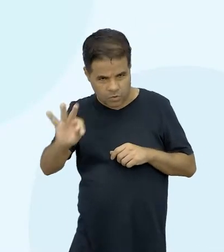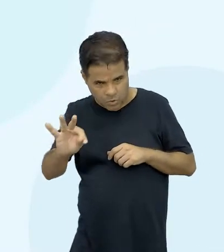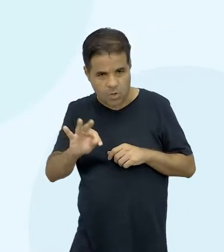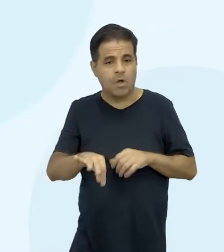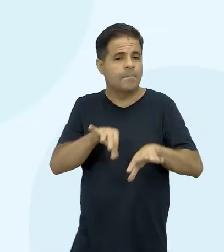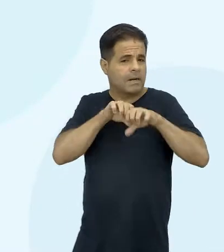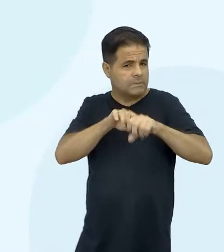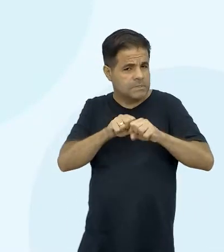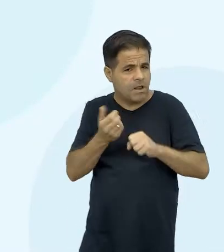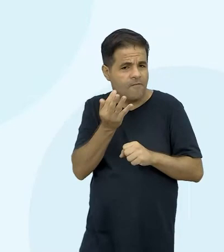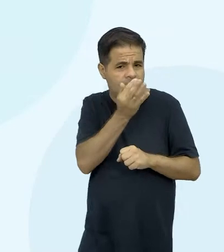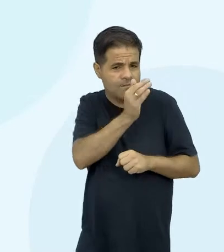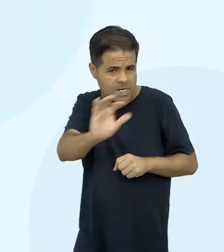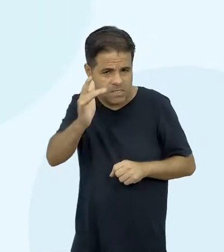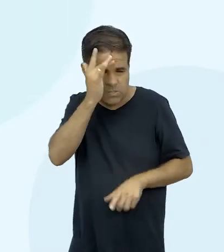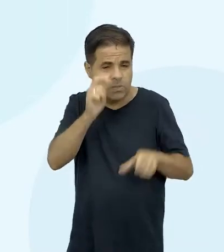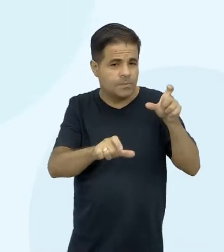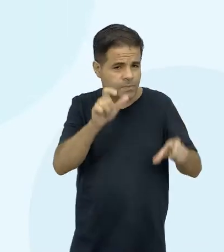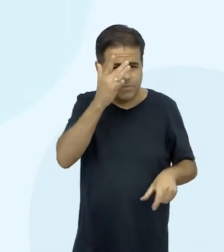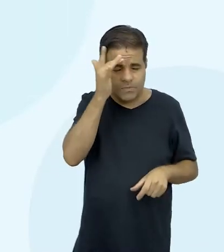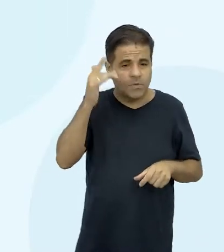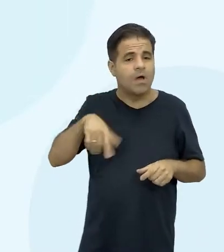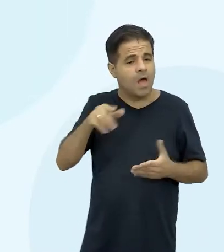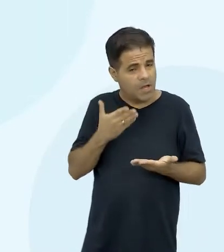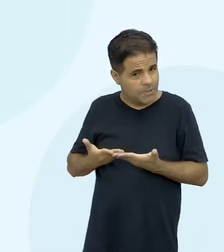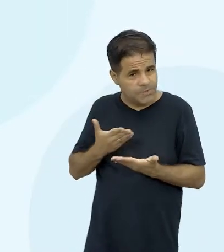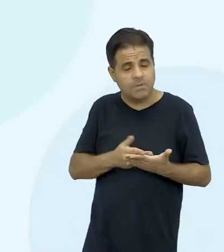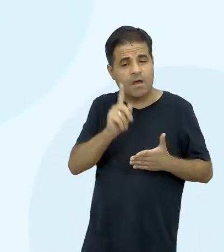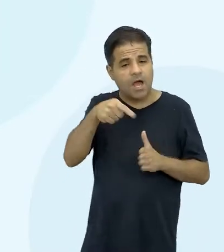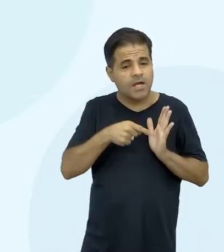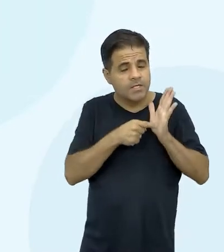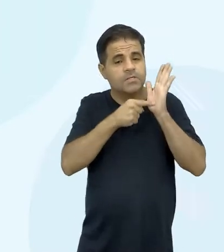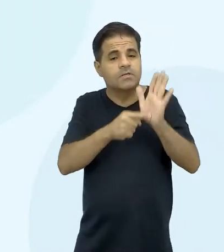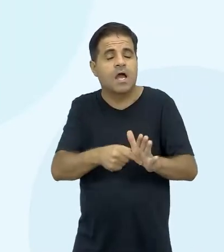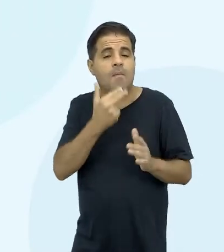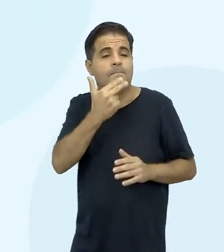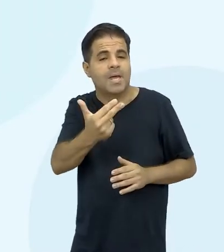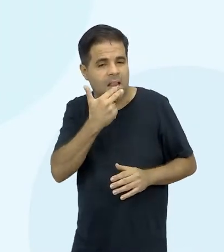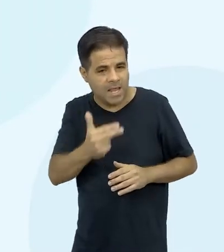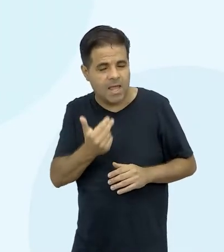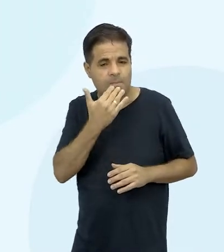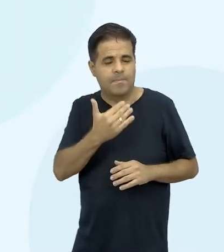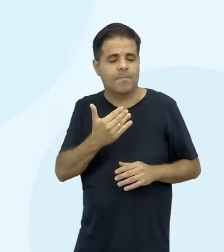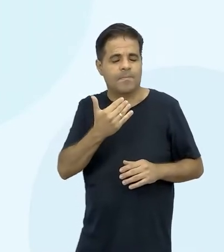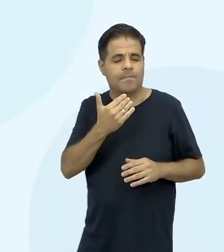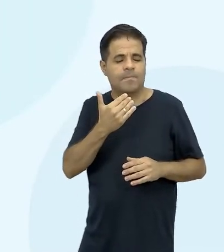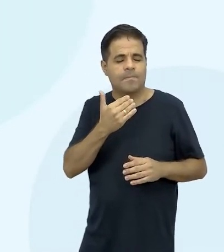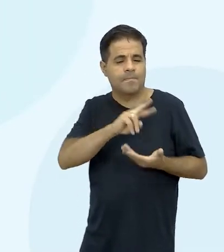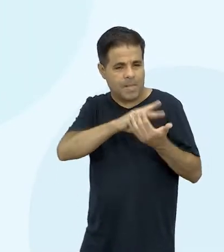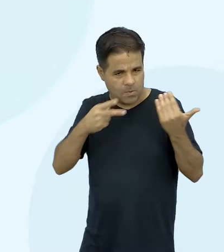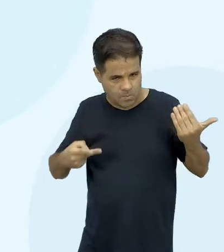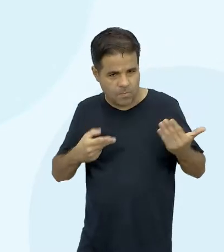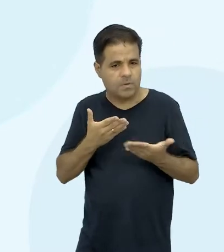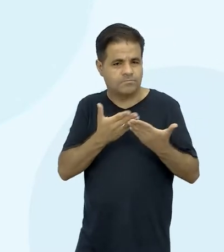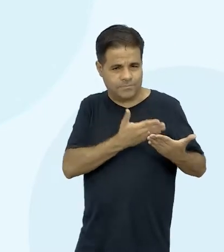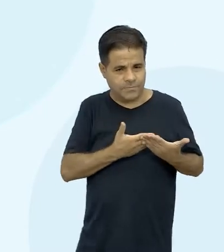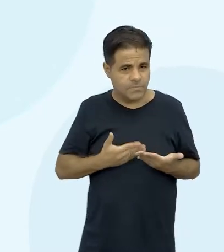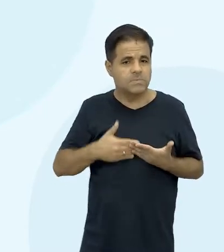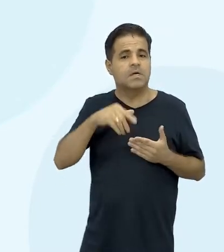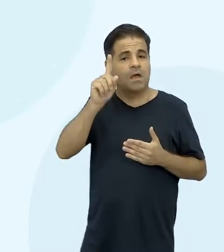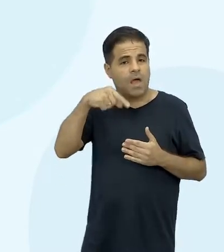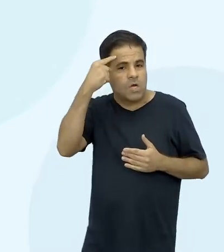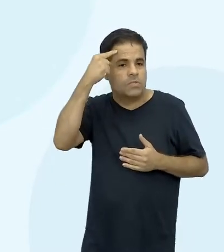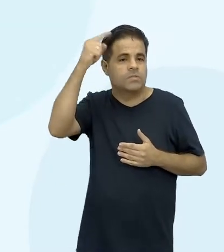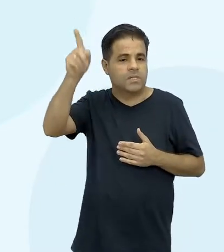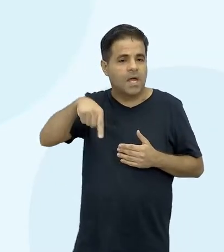ensinar francês aos estudantes foi indicar uma edição bilíngue da obra Telêmaco, de Homero. Sua